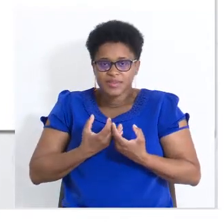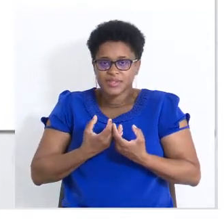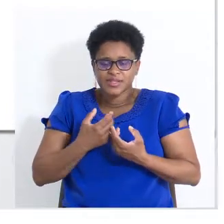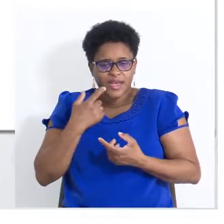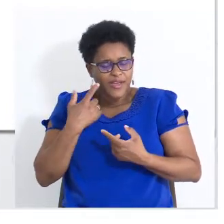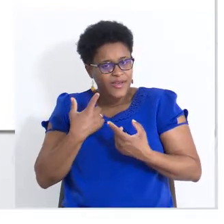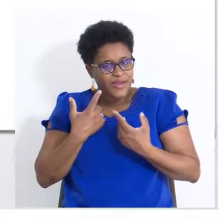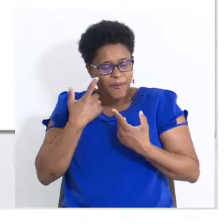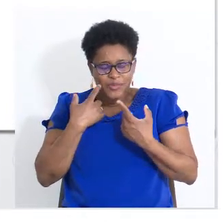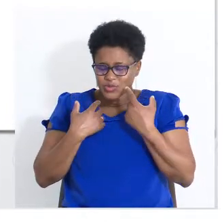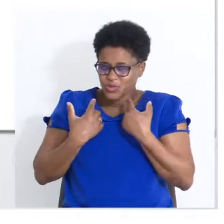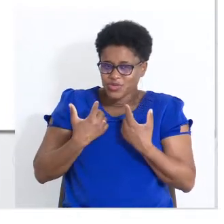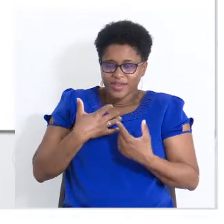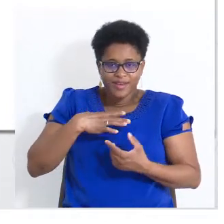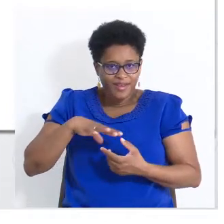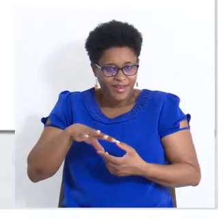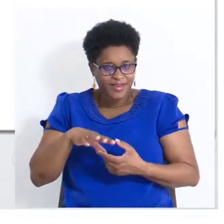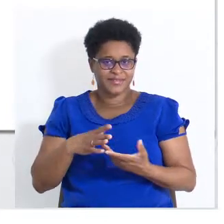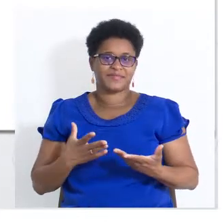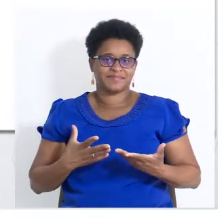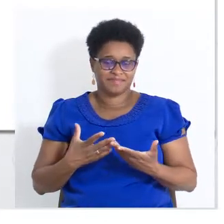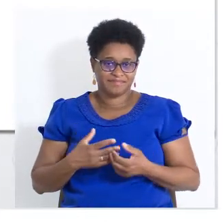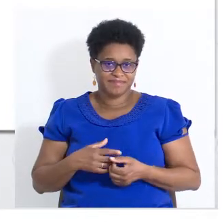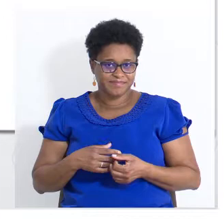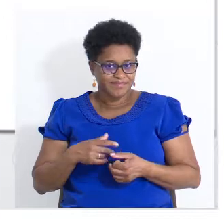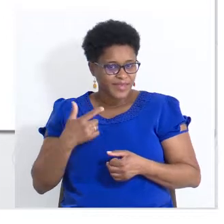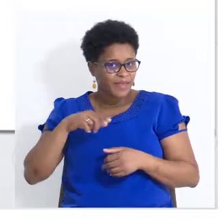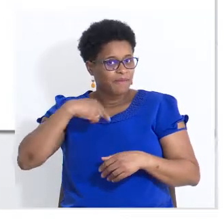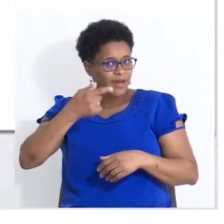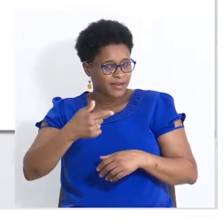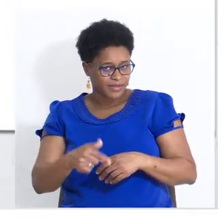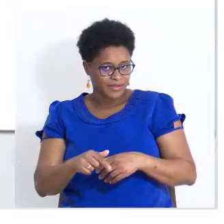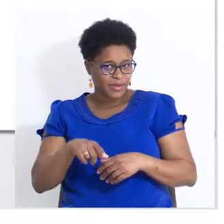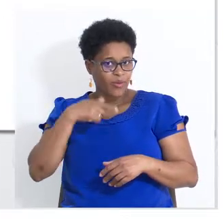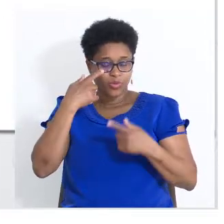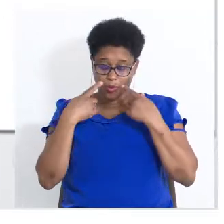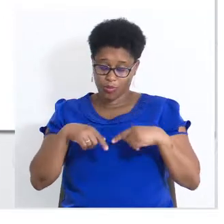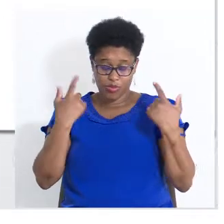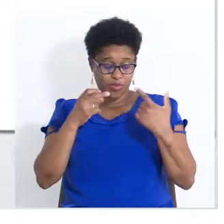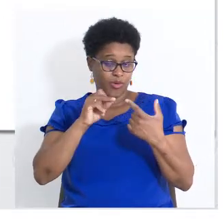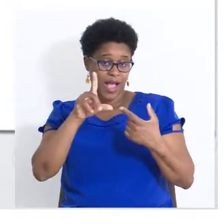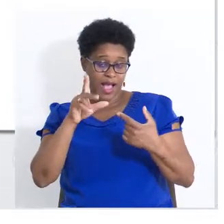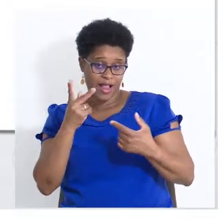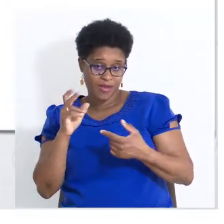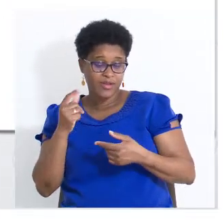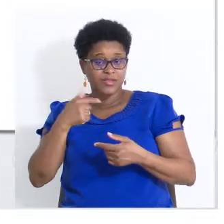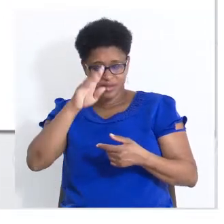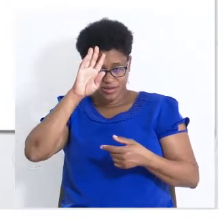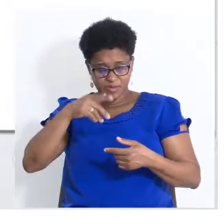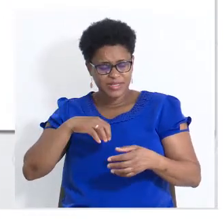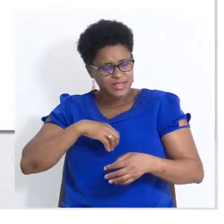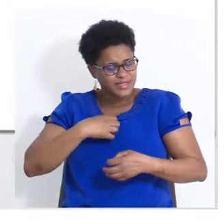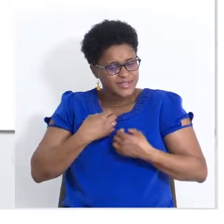sentimentos e emoções que se pretende despertar. Para além de ter em conta o público-alvo, nós temos que ter em conta